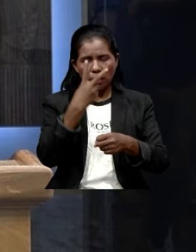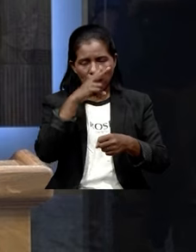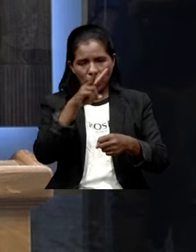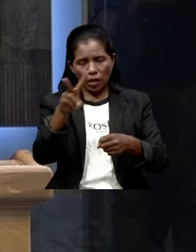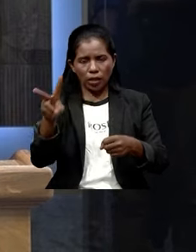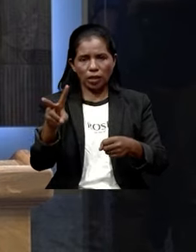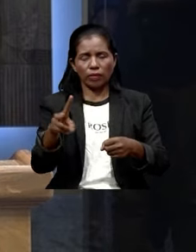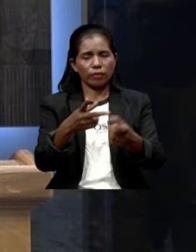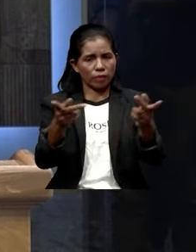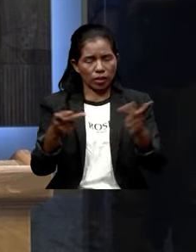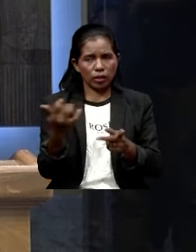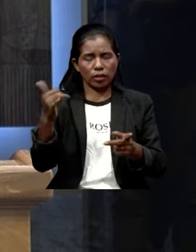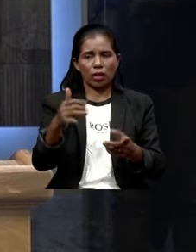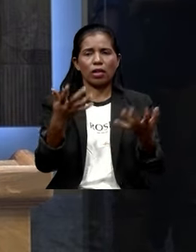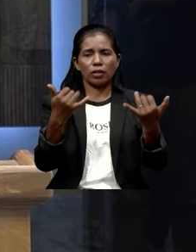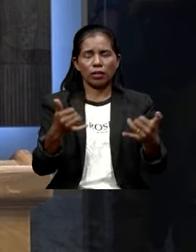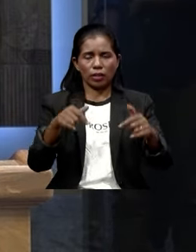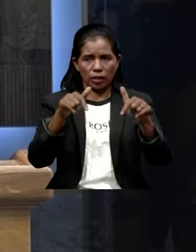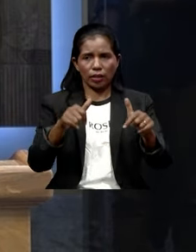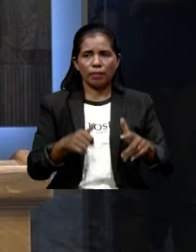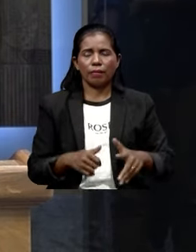concept, agora Ihané,